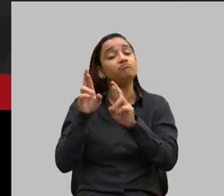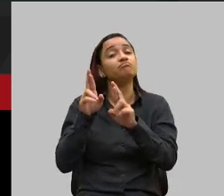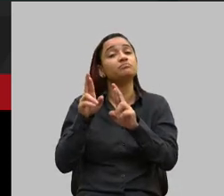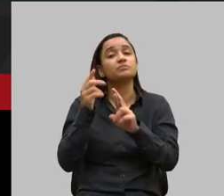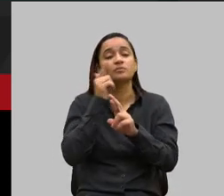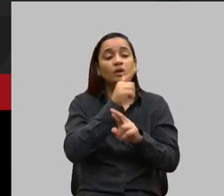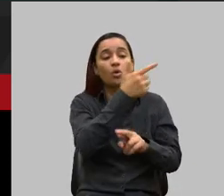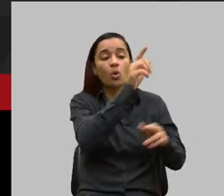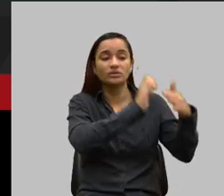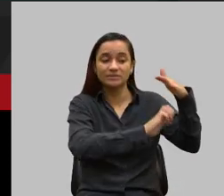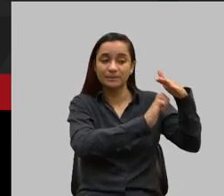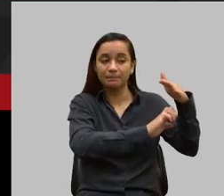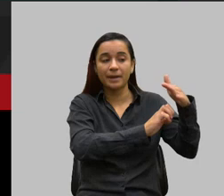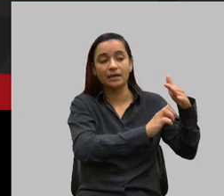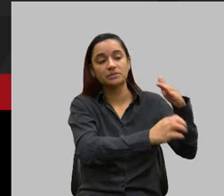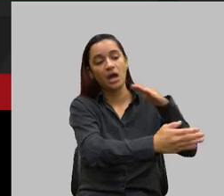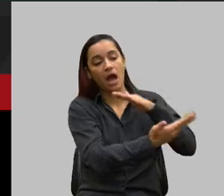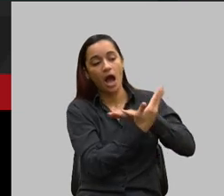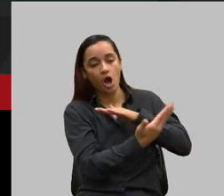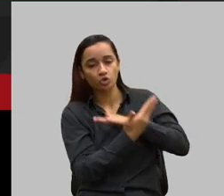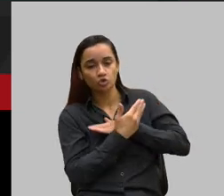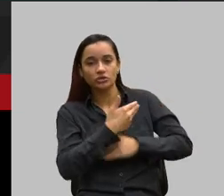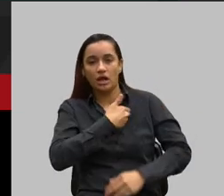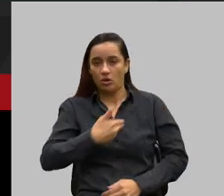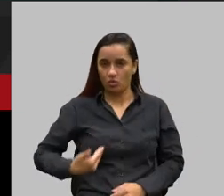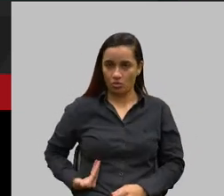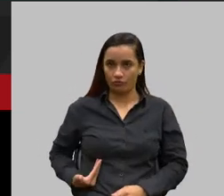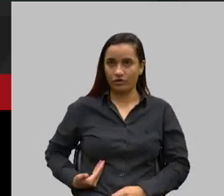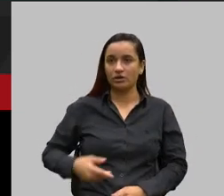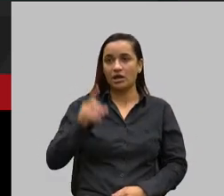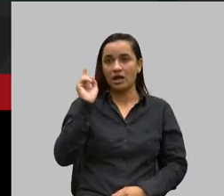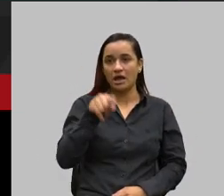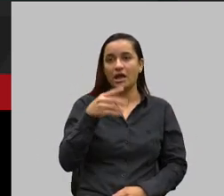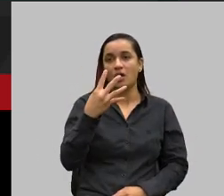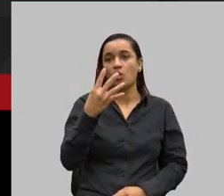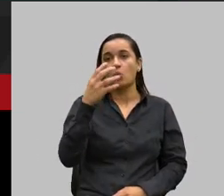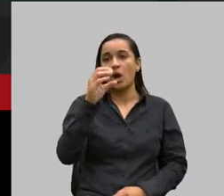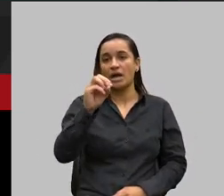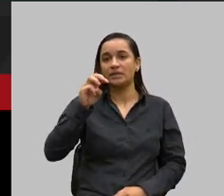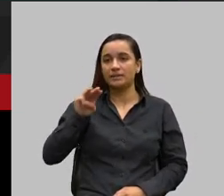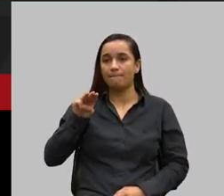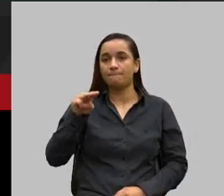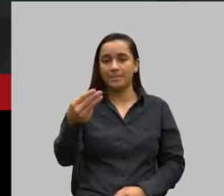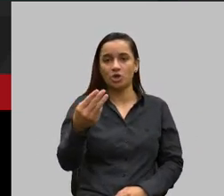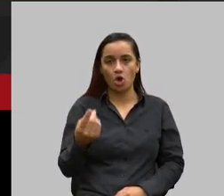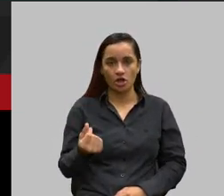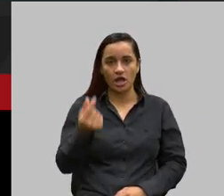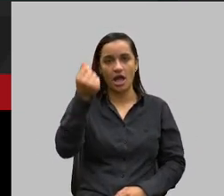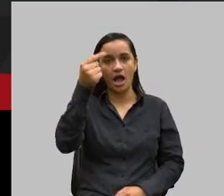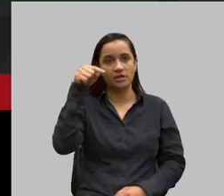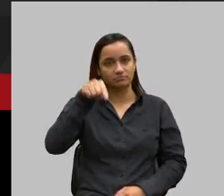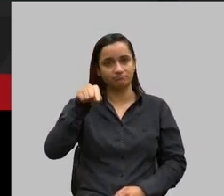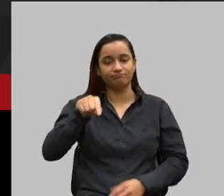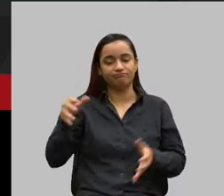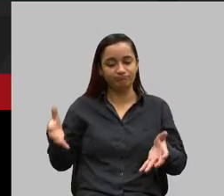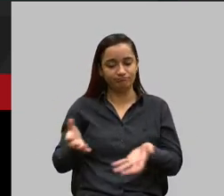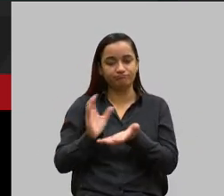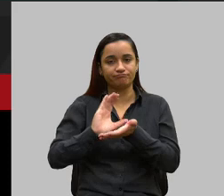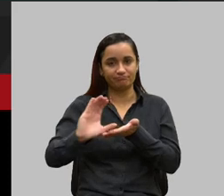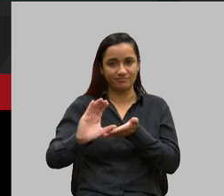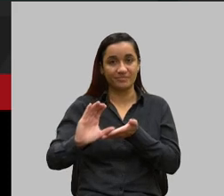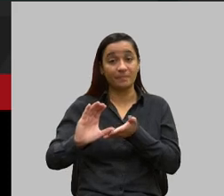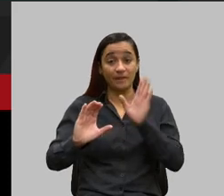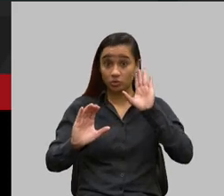ajudar os governos São R 40 milhões deais para essas iniciativas e as soluções podem custarem